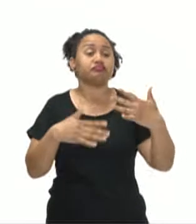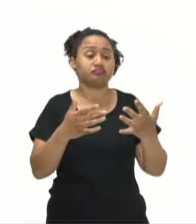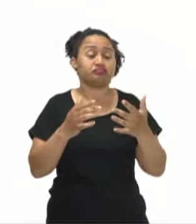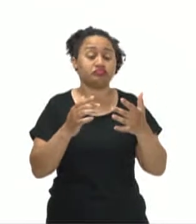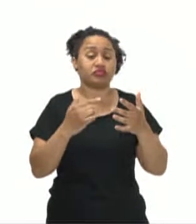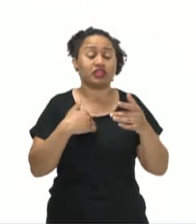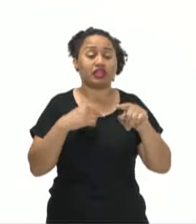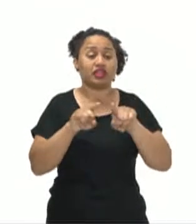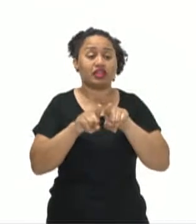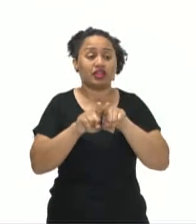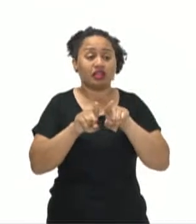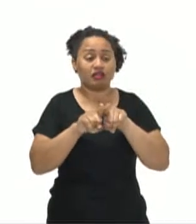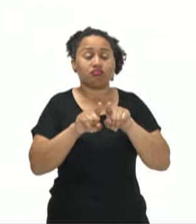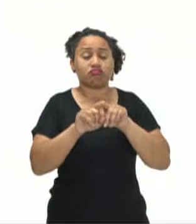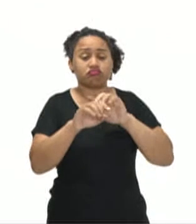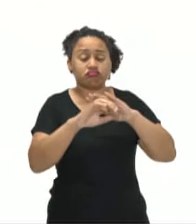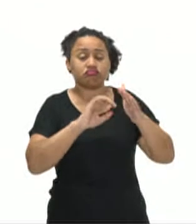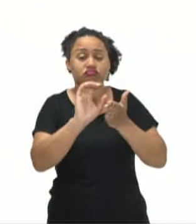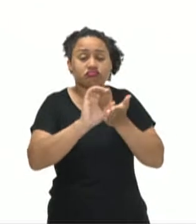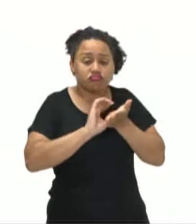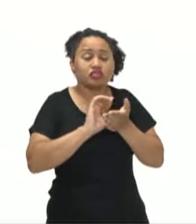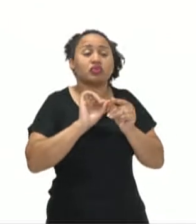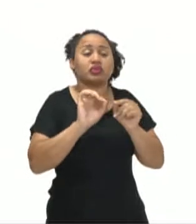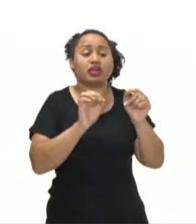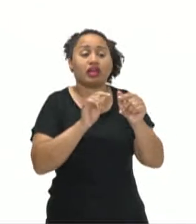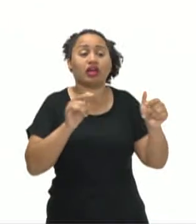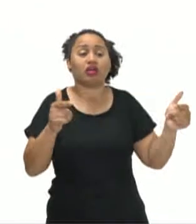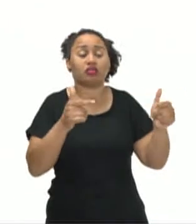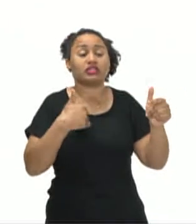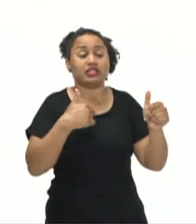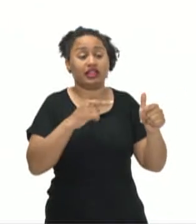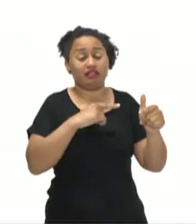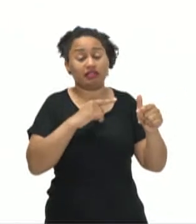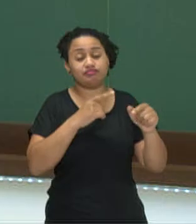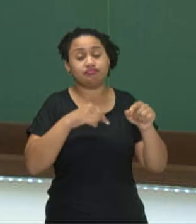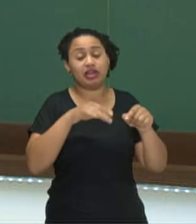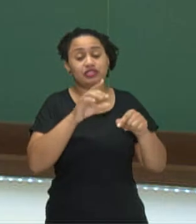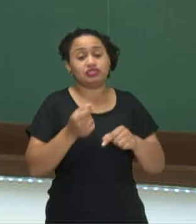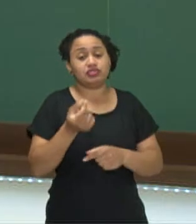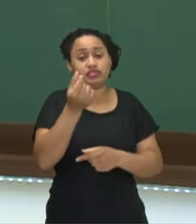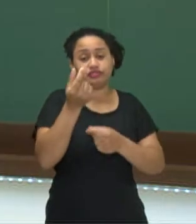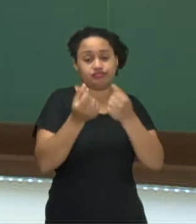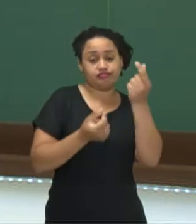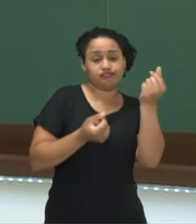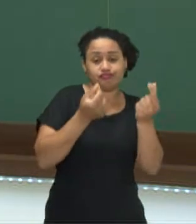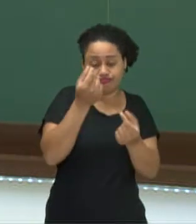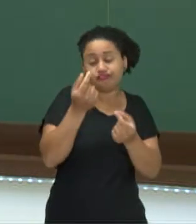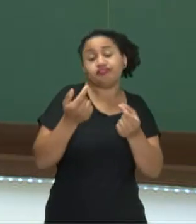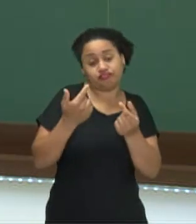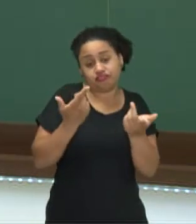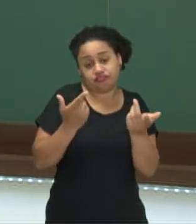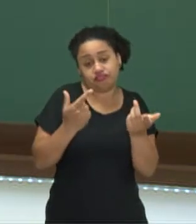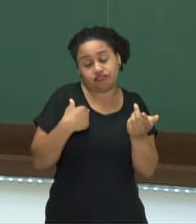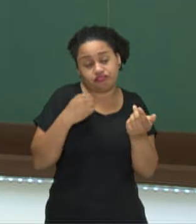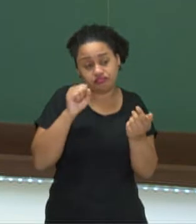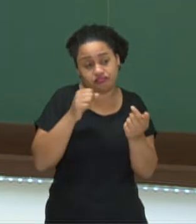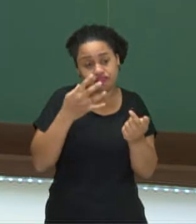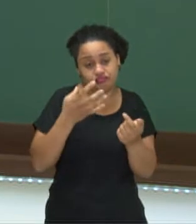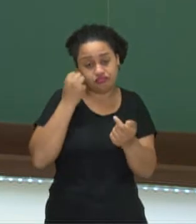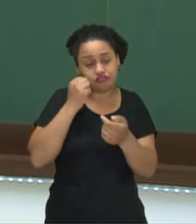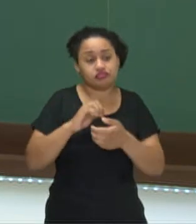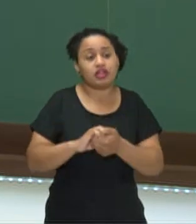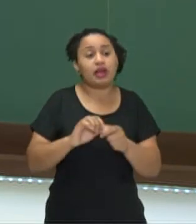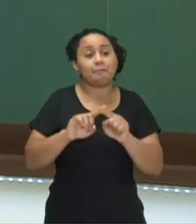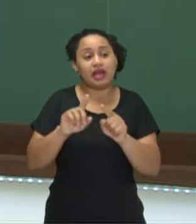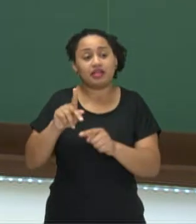ativos financeiros devem estar relacionados com algo que gera dinheiro, não é verdade? Exatamente. Já passivo